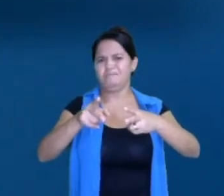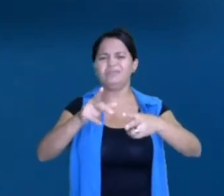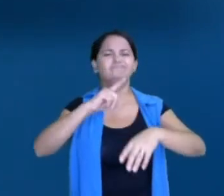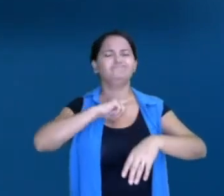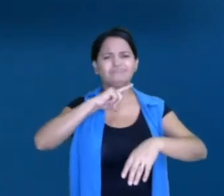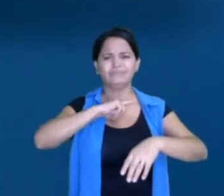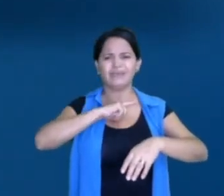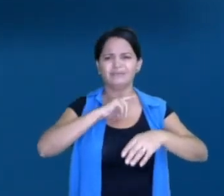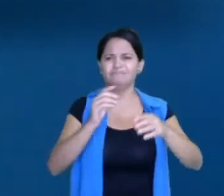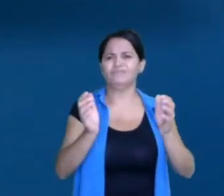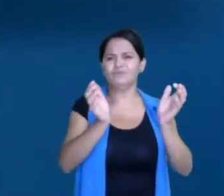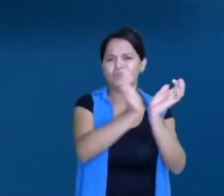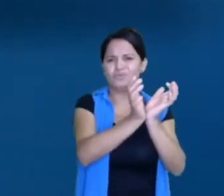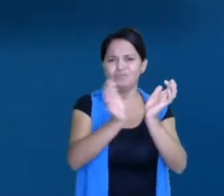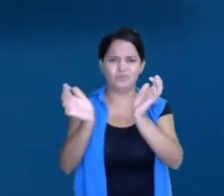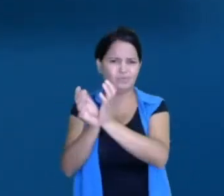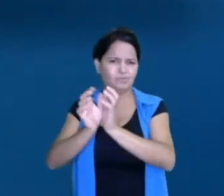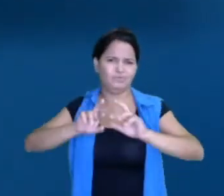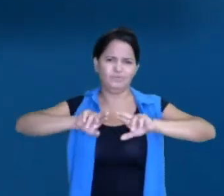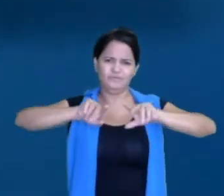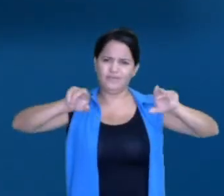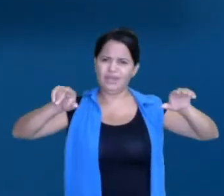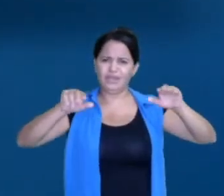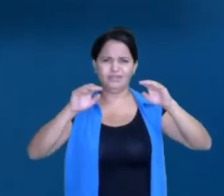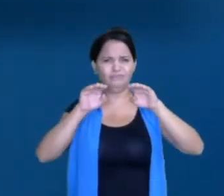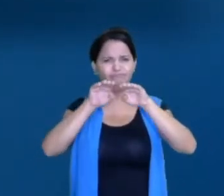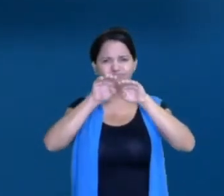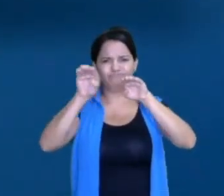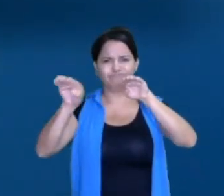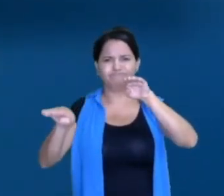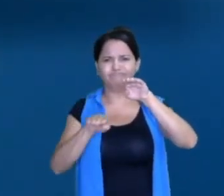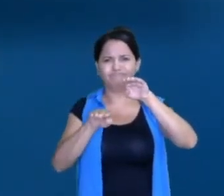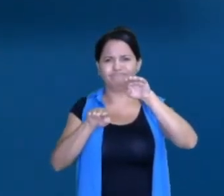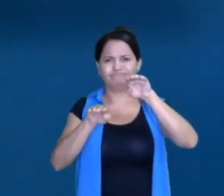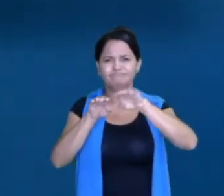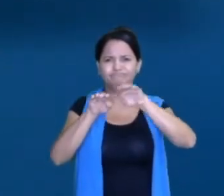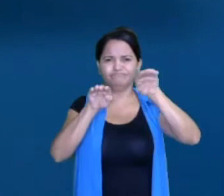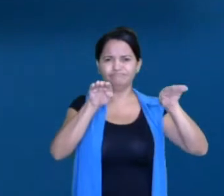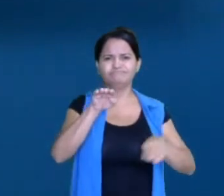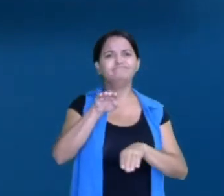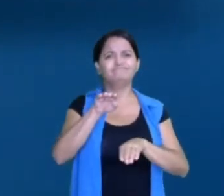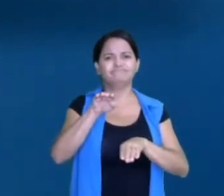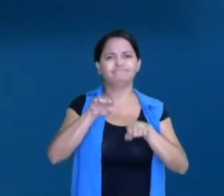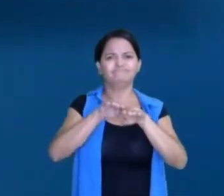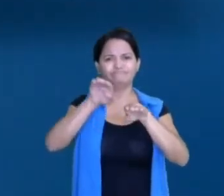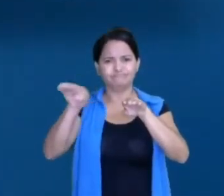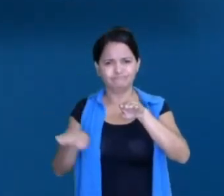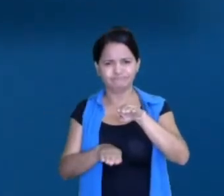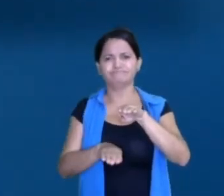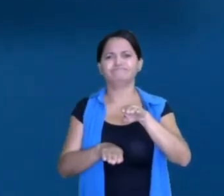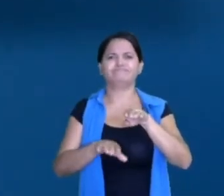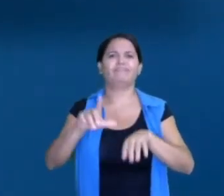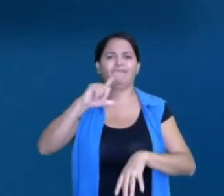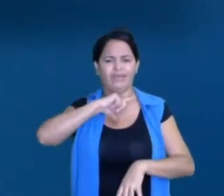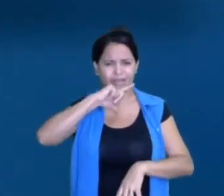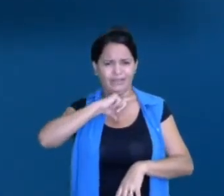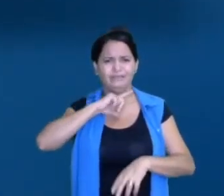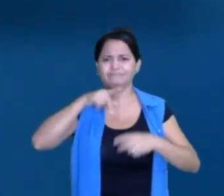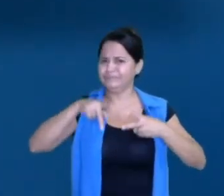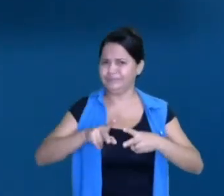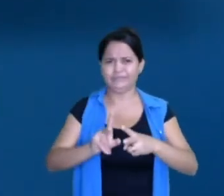aquela classe que não está sujeita. Aquela classe que sempre está com uma certa dificuldade.